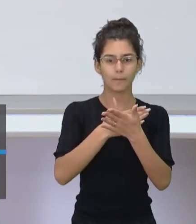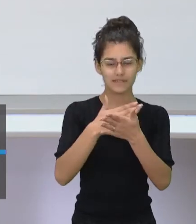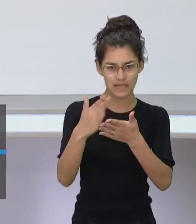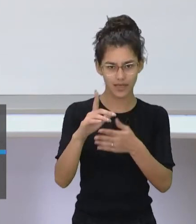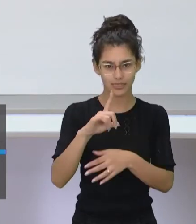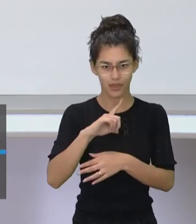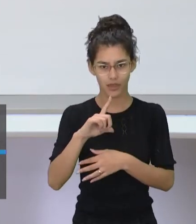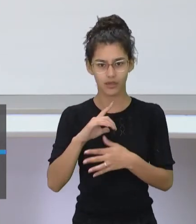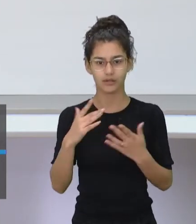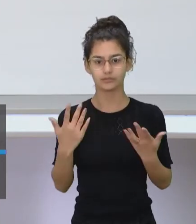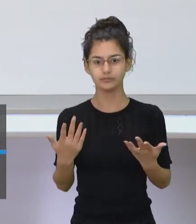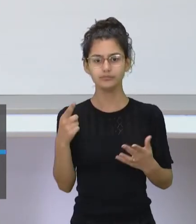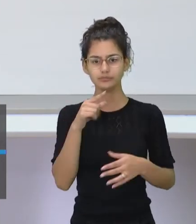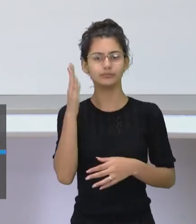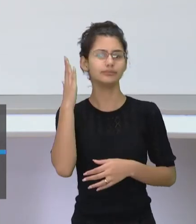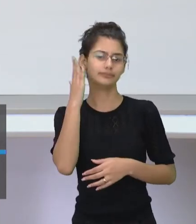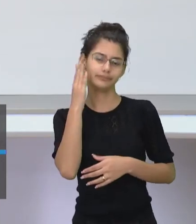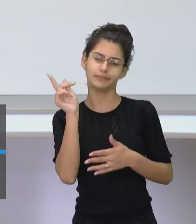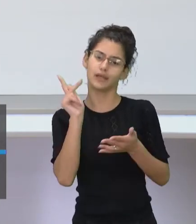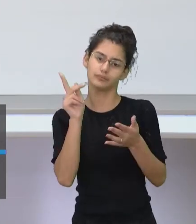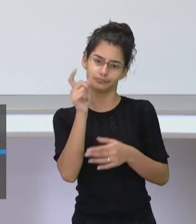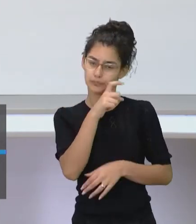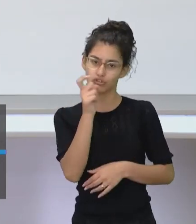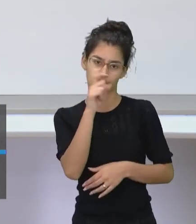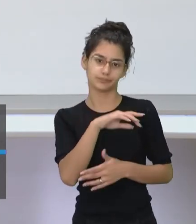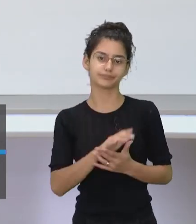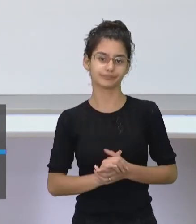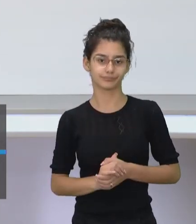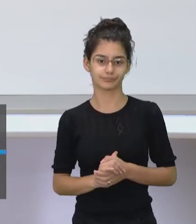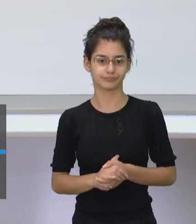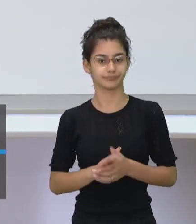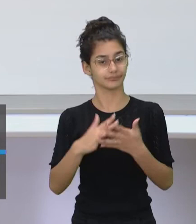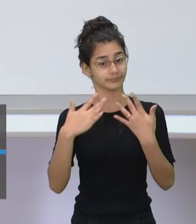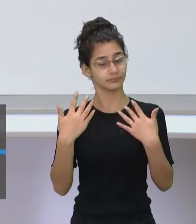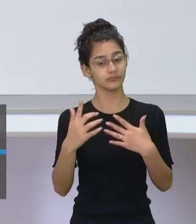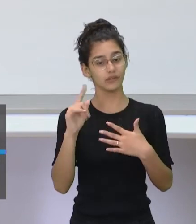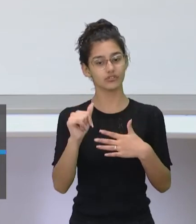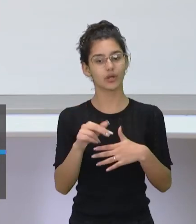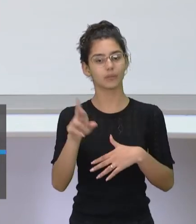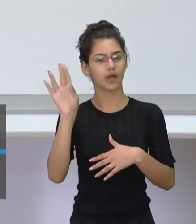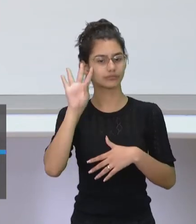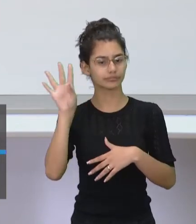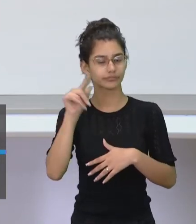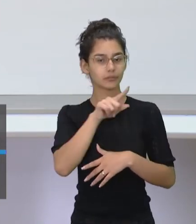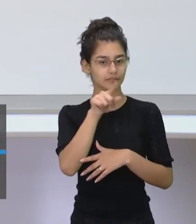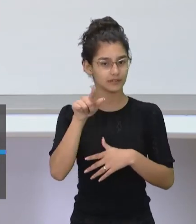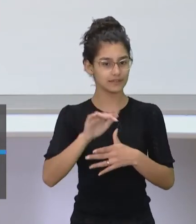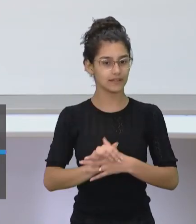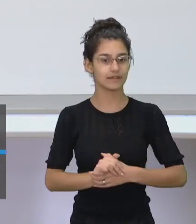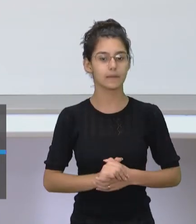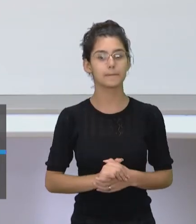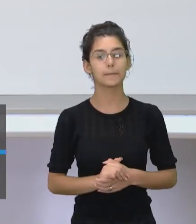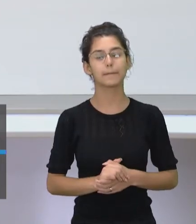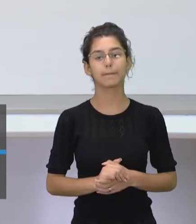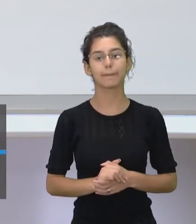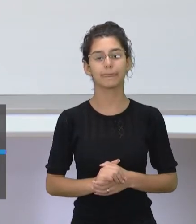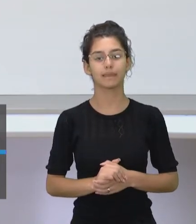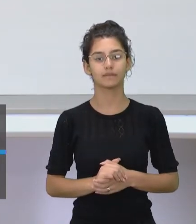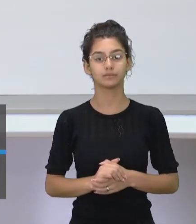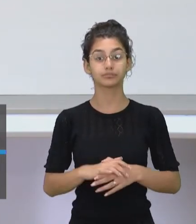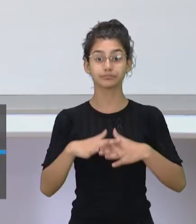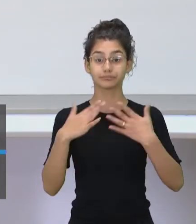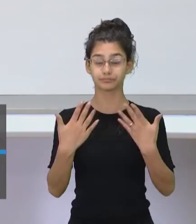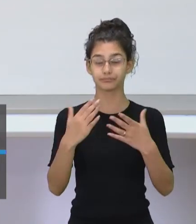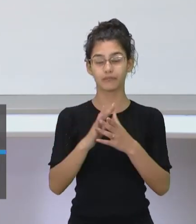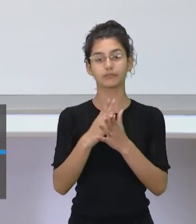existir? E vocês sabem que isso não é verdade. Então, já deixo aí mais uma reflexão para vocês. Bom,